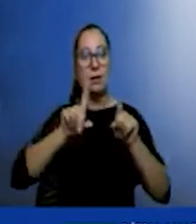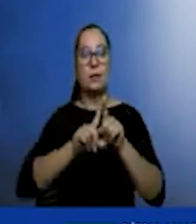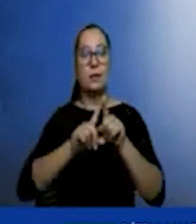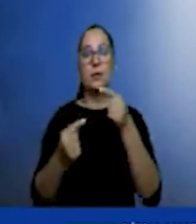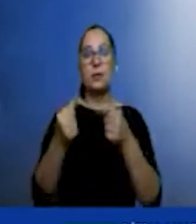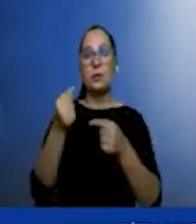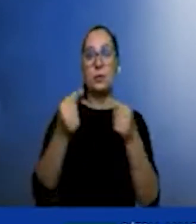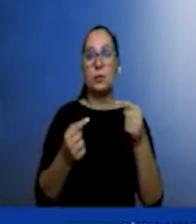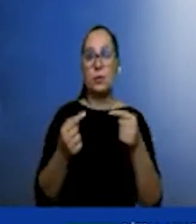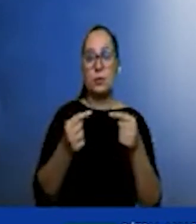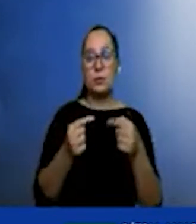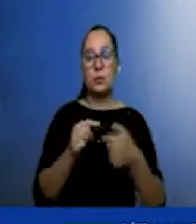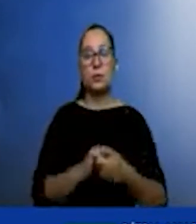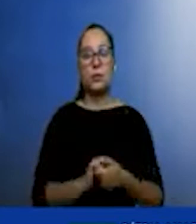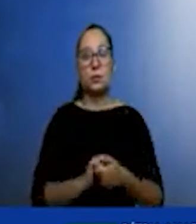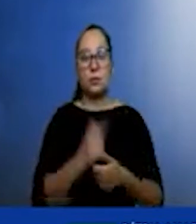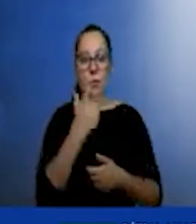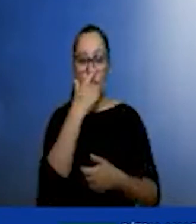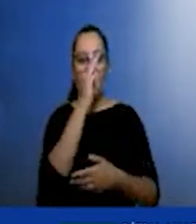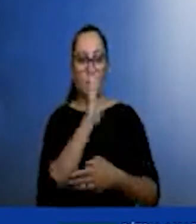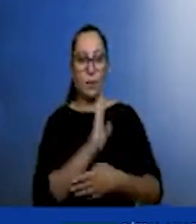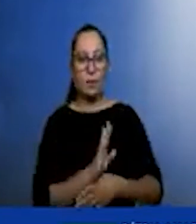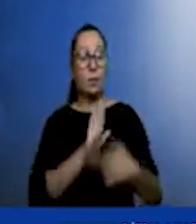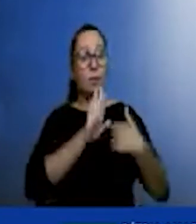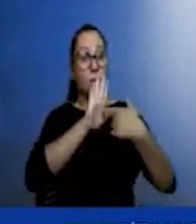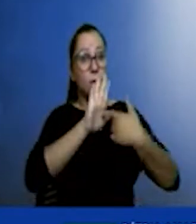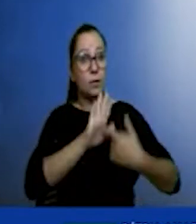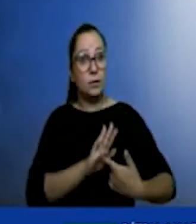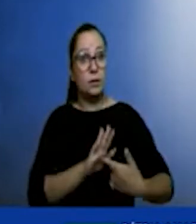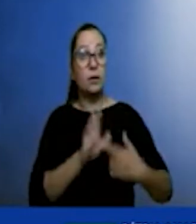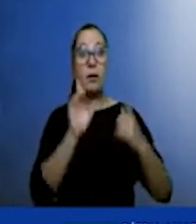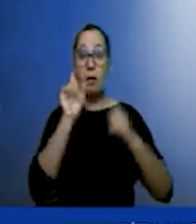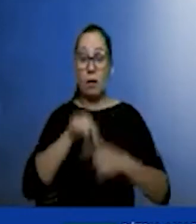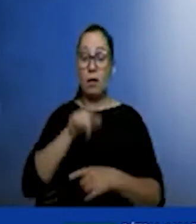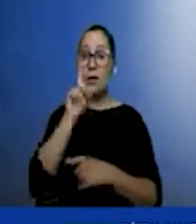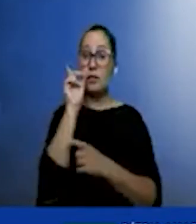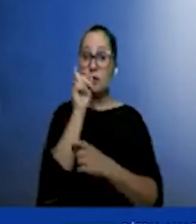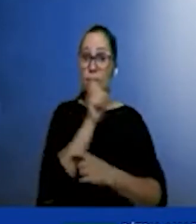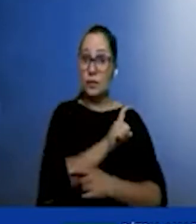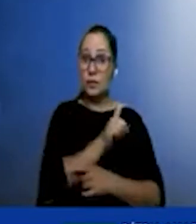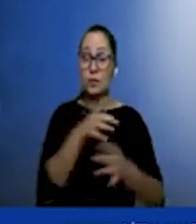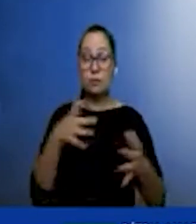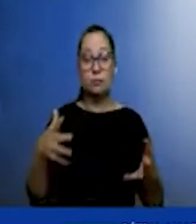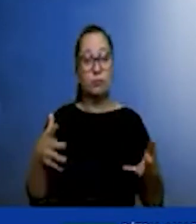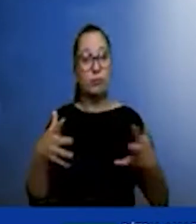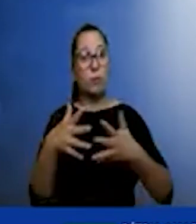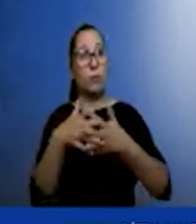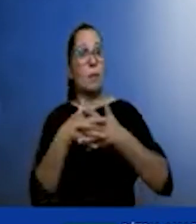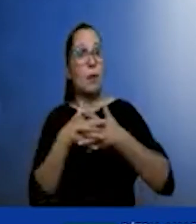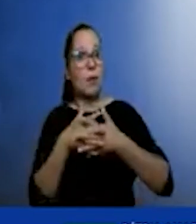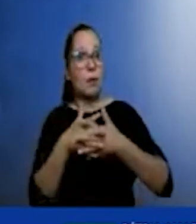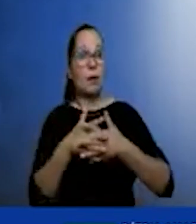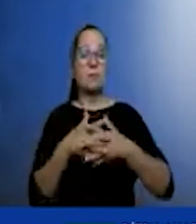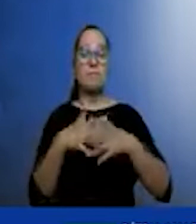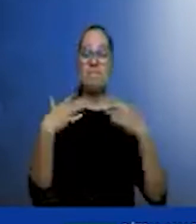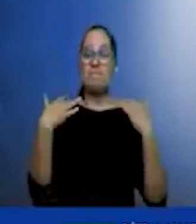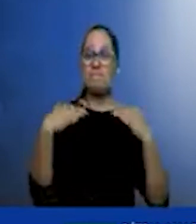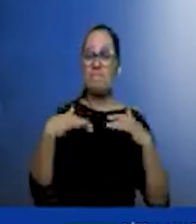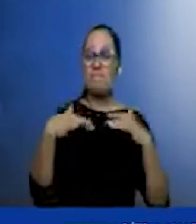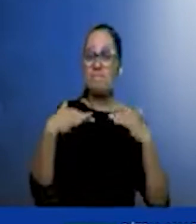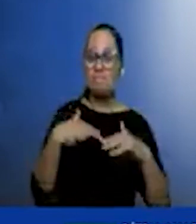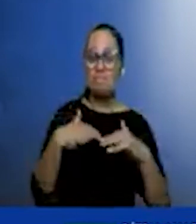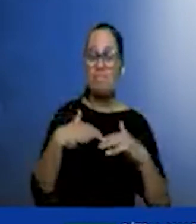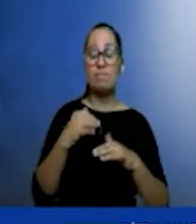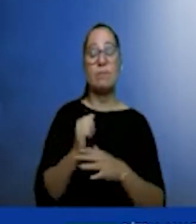gente faz no Brasil, para mostrar, olha, vai ser difícil, vai ser complexo, vai ser raro, vai ser cada vez